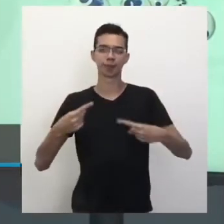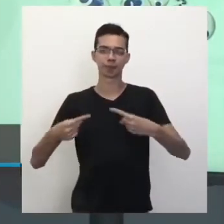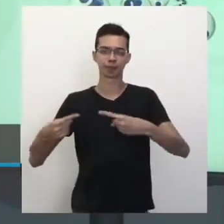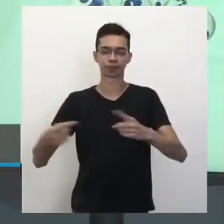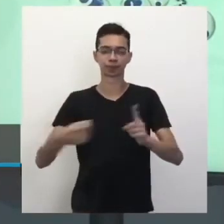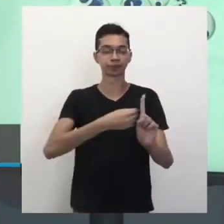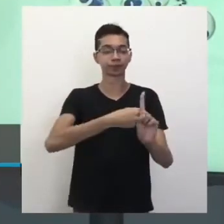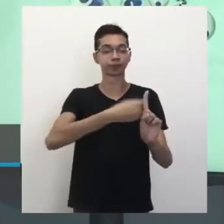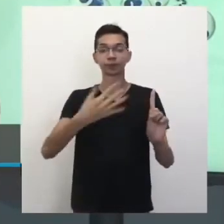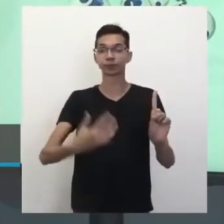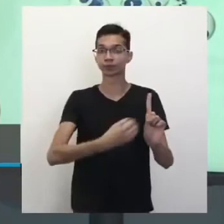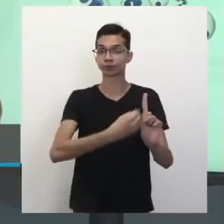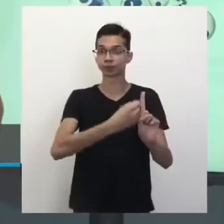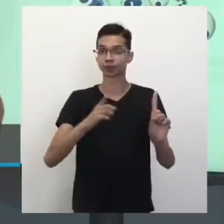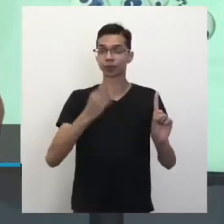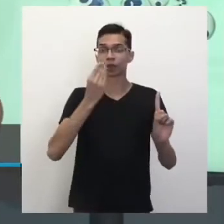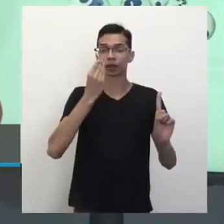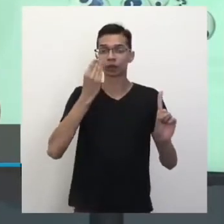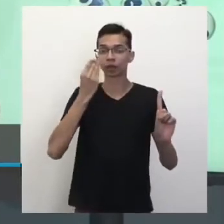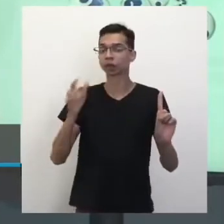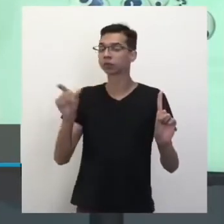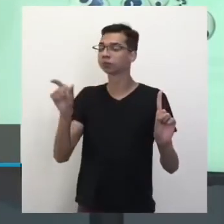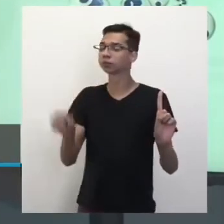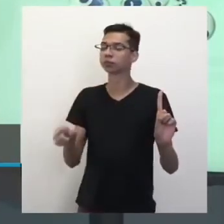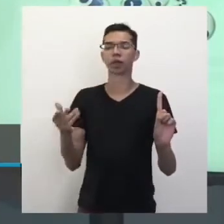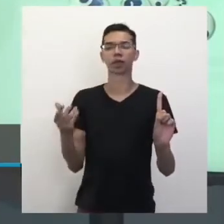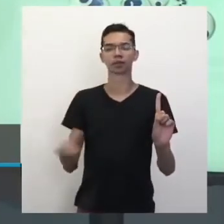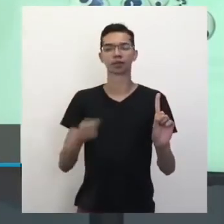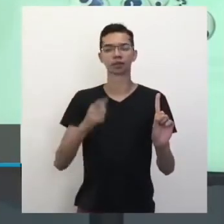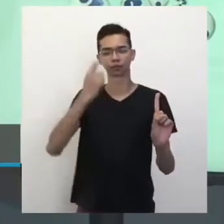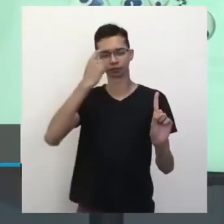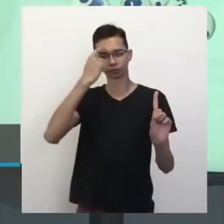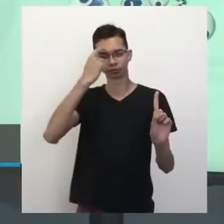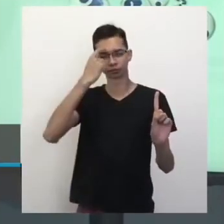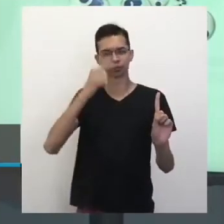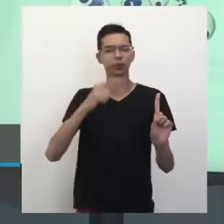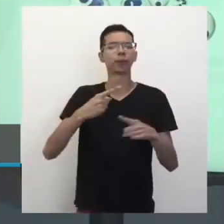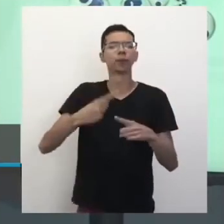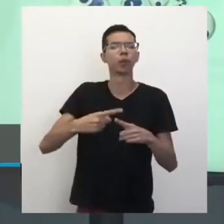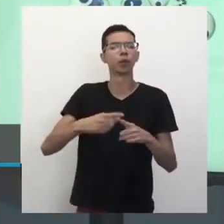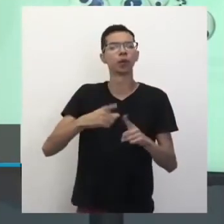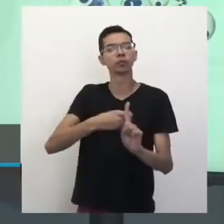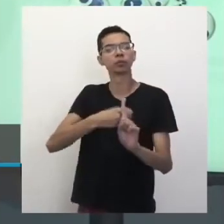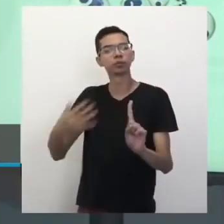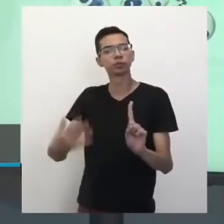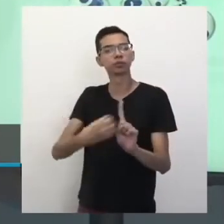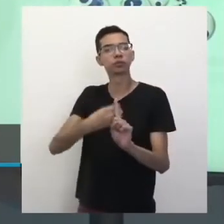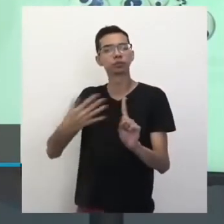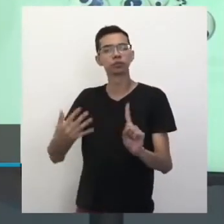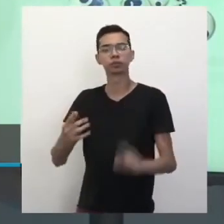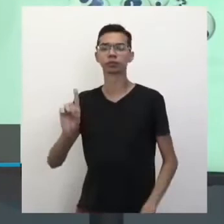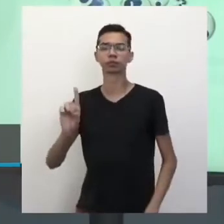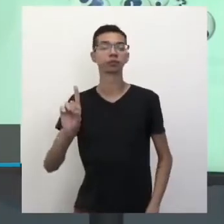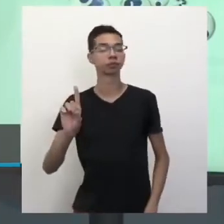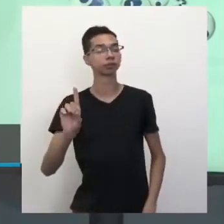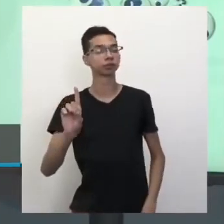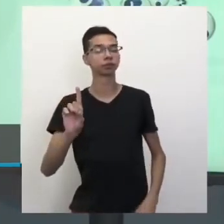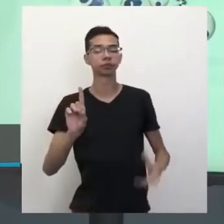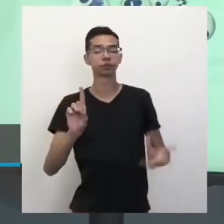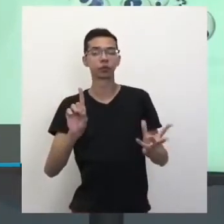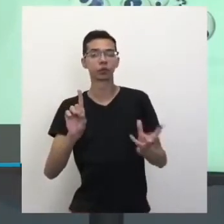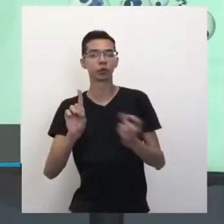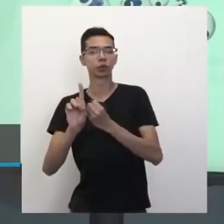tentar convencer no contexto, levando a sua linha de raciocínio, o porquê. Então, muito bem, eles estão ótimos aí. Dentro